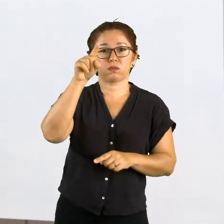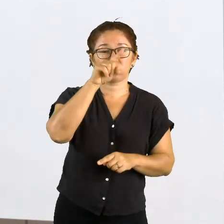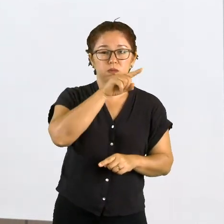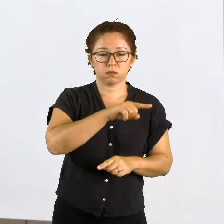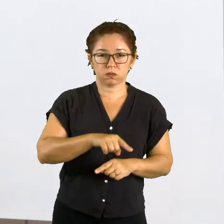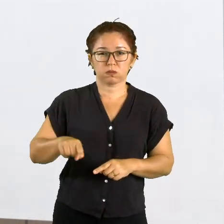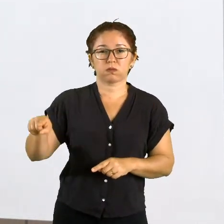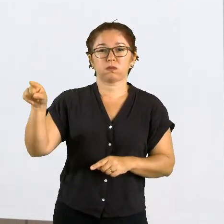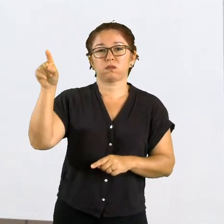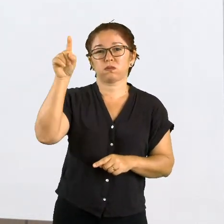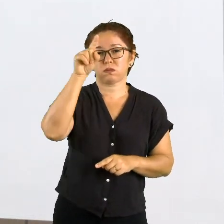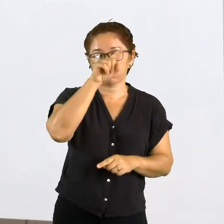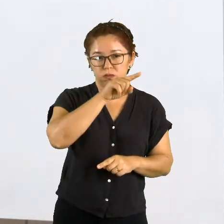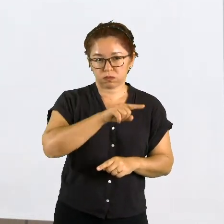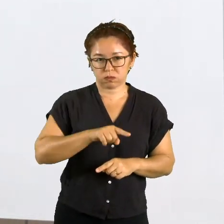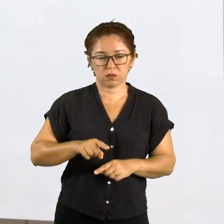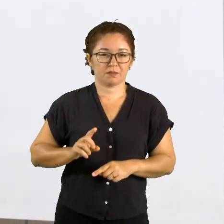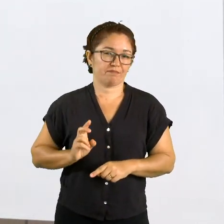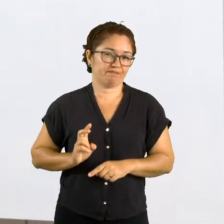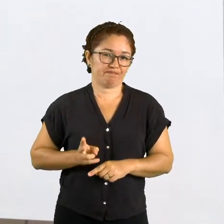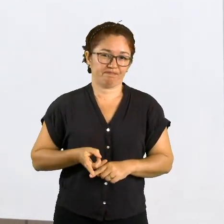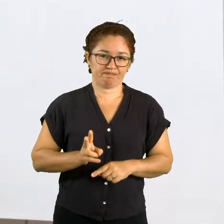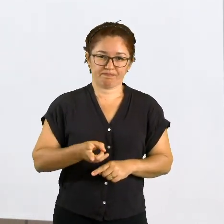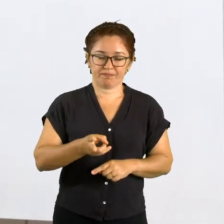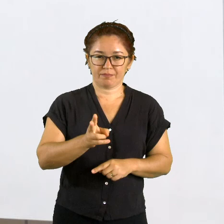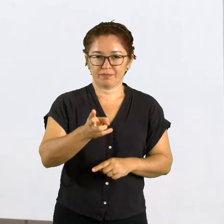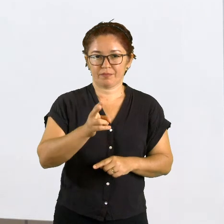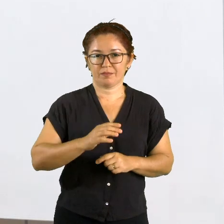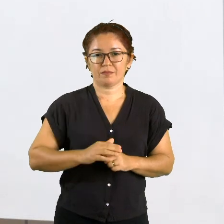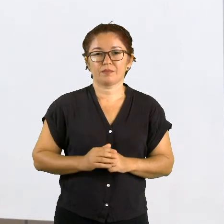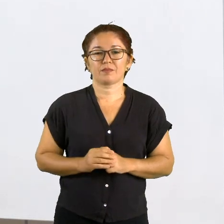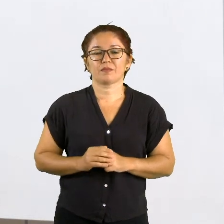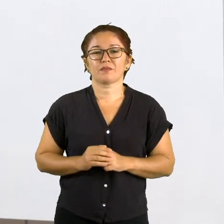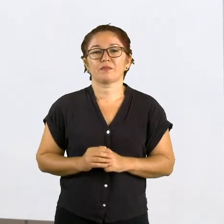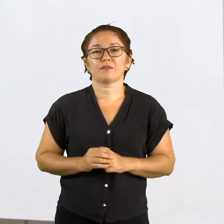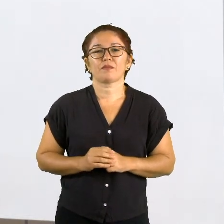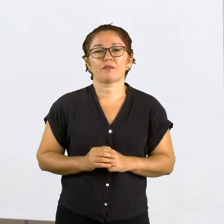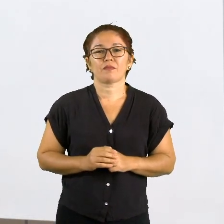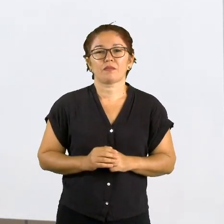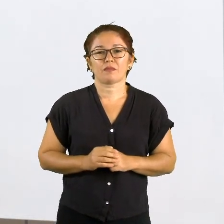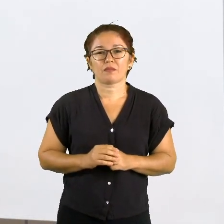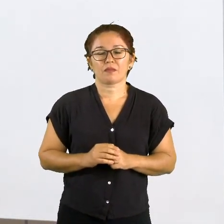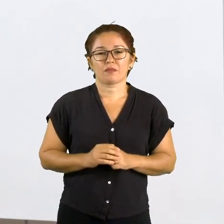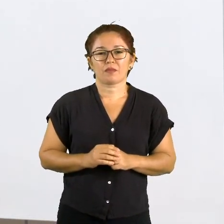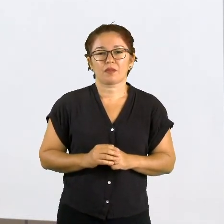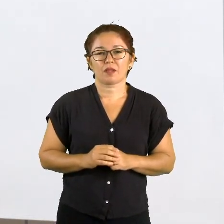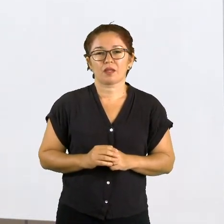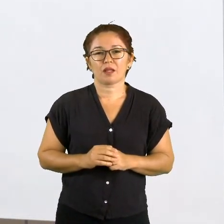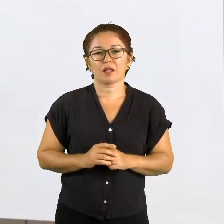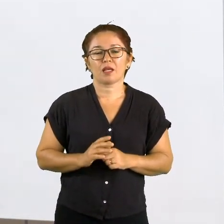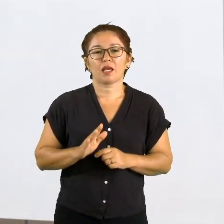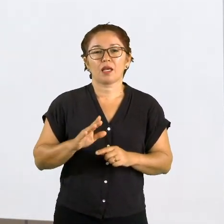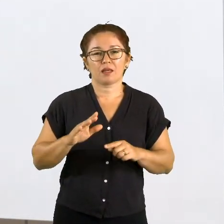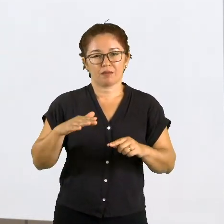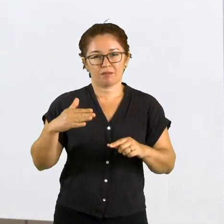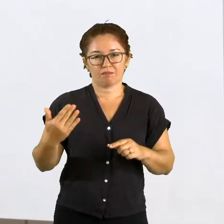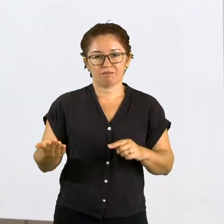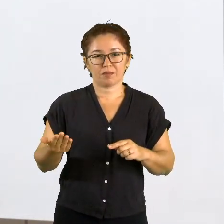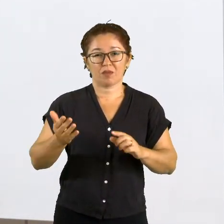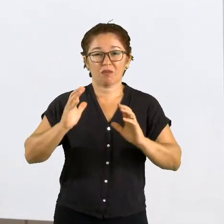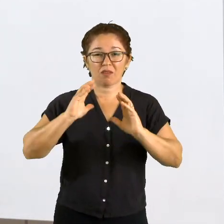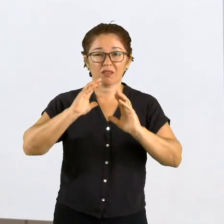Lua seria, o mês sideral seria o mesmo, seria igual ao mês sinódico. Mas como a Terra